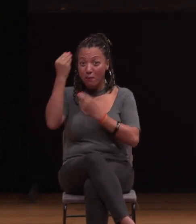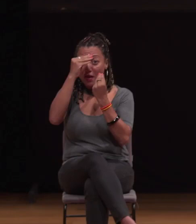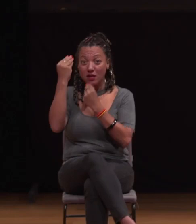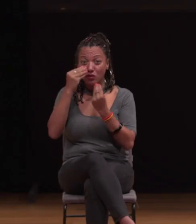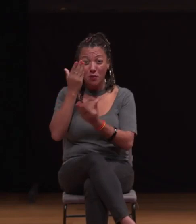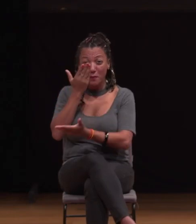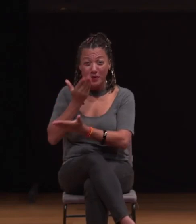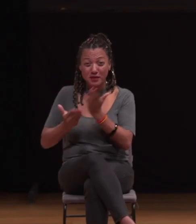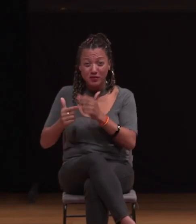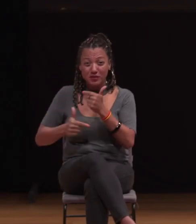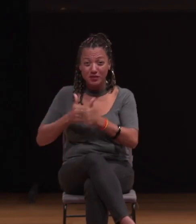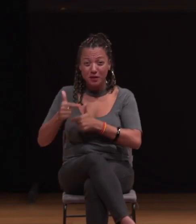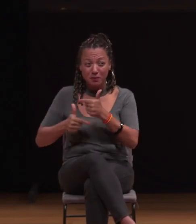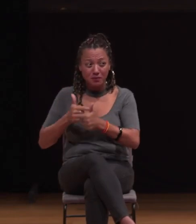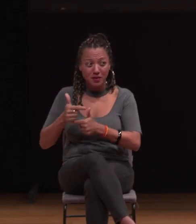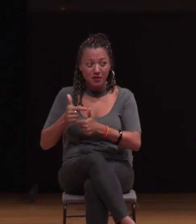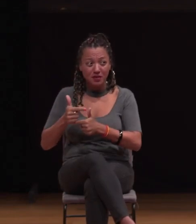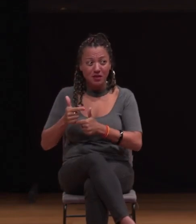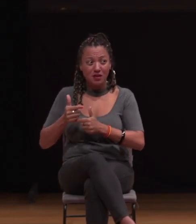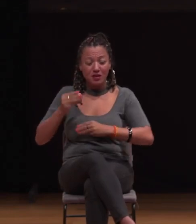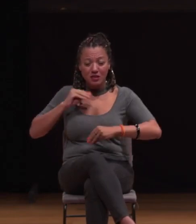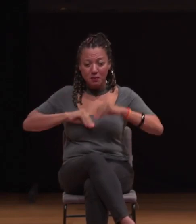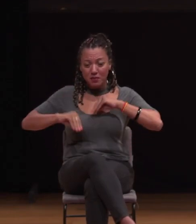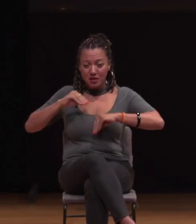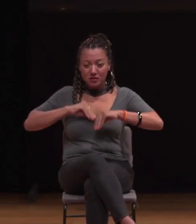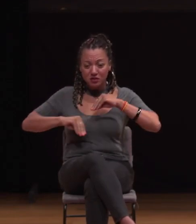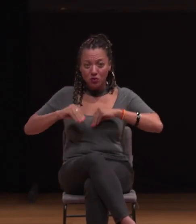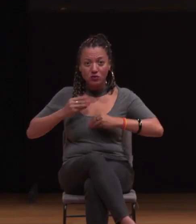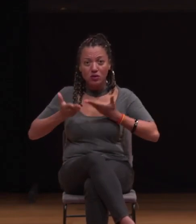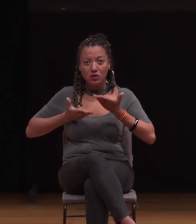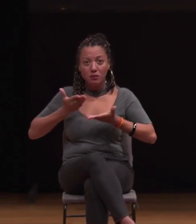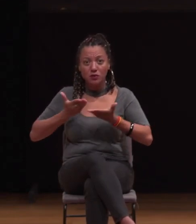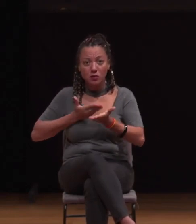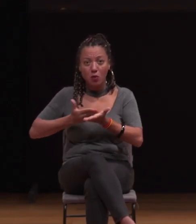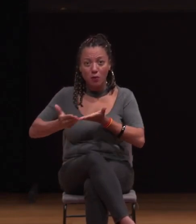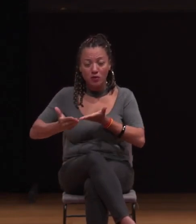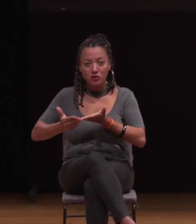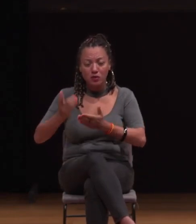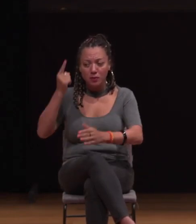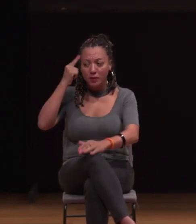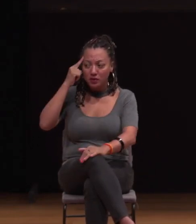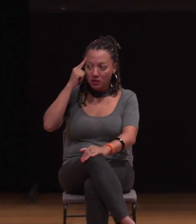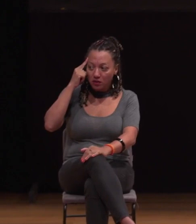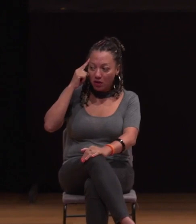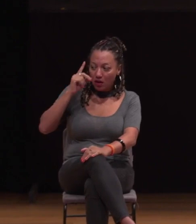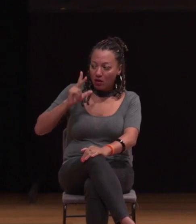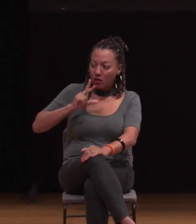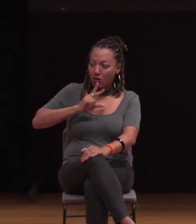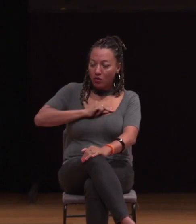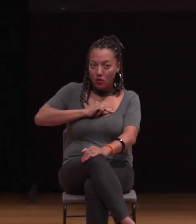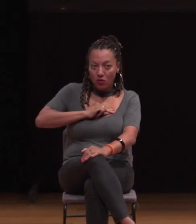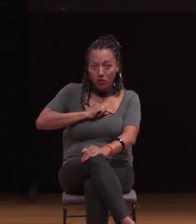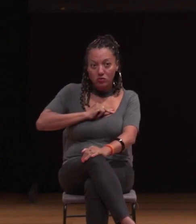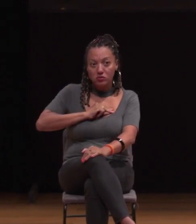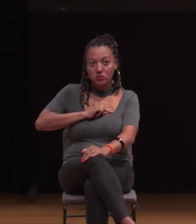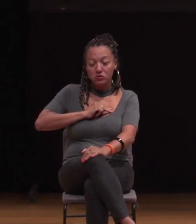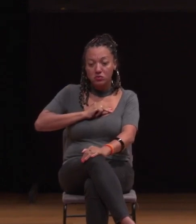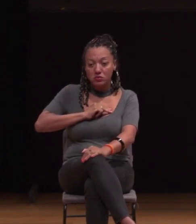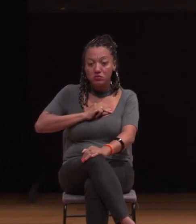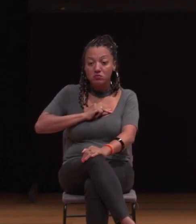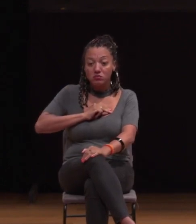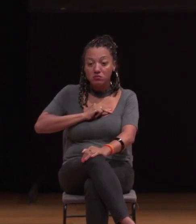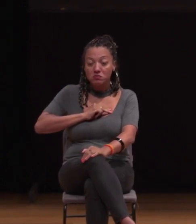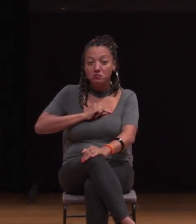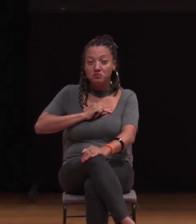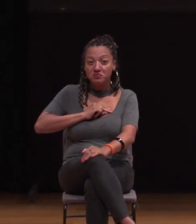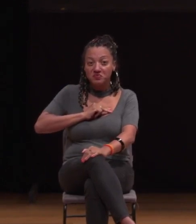emprego, ela está fazendo tratamento para depressão. E eu pensei, estamos mesmo enlouquecidos.